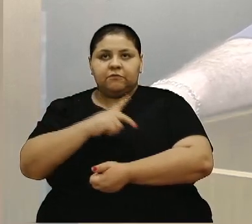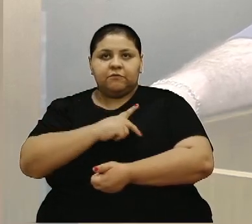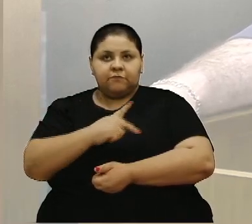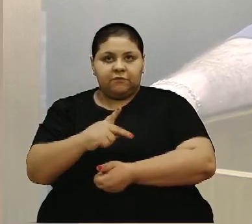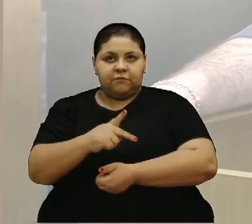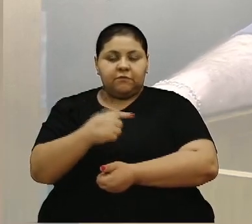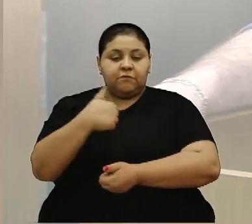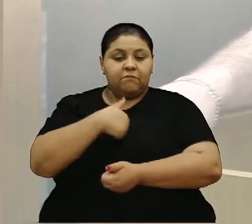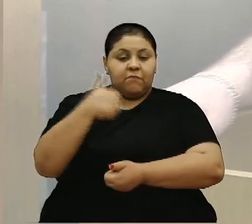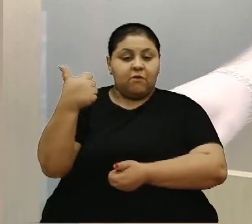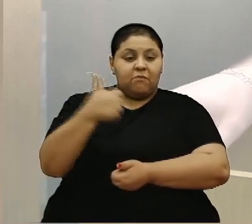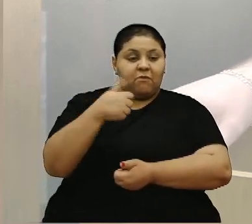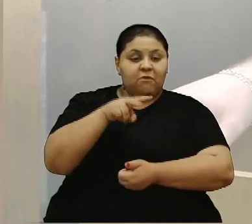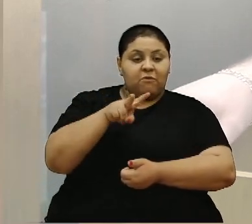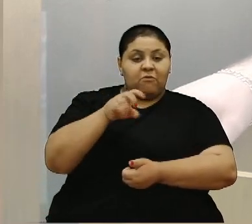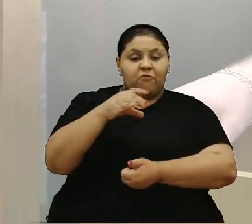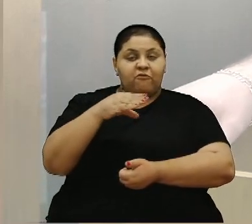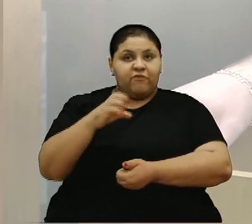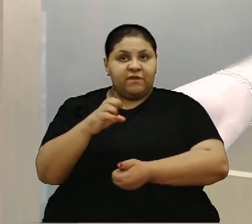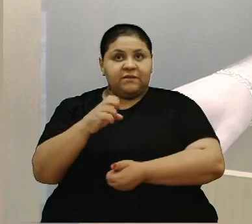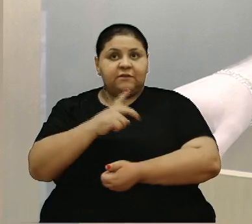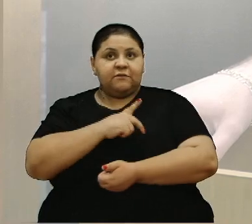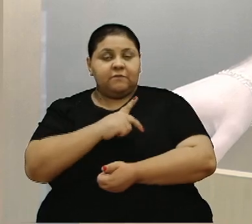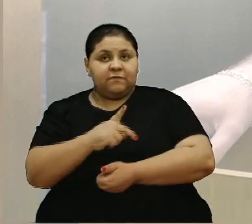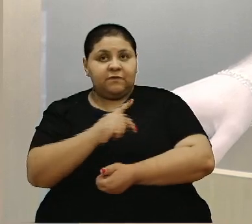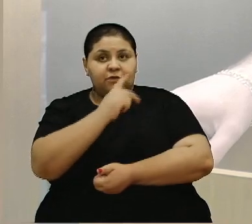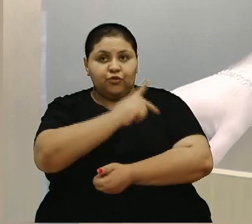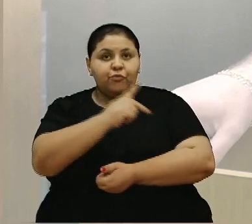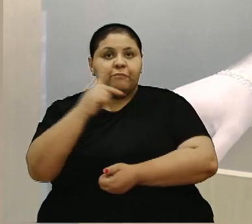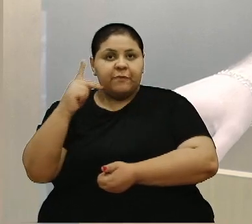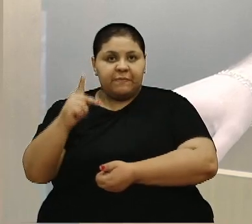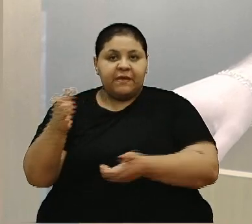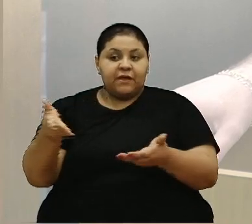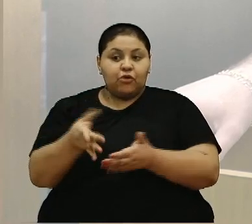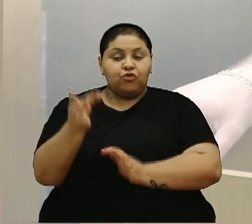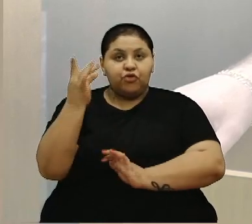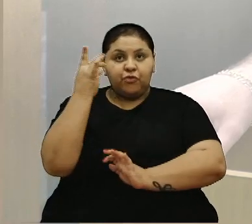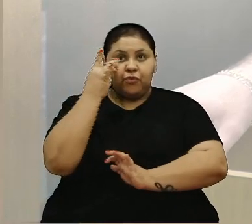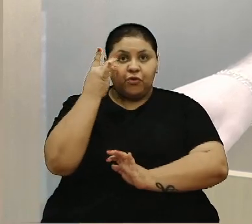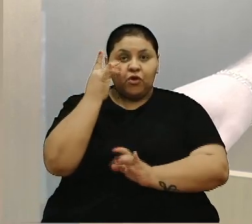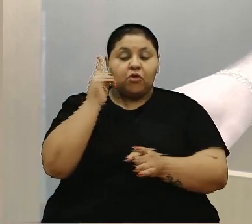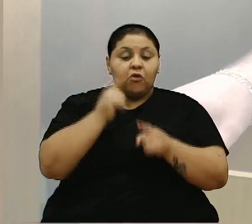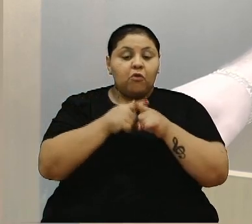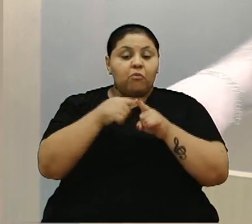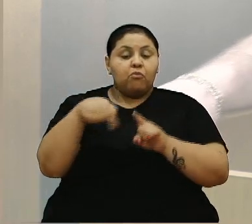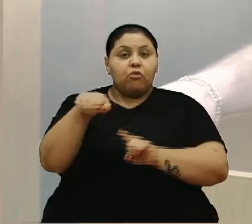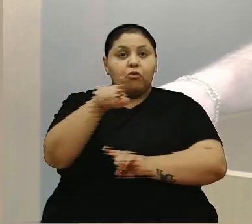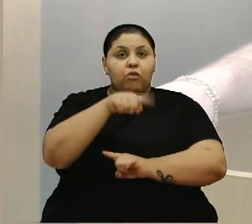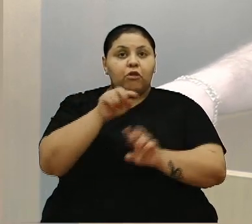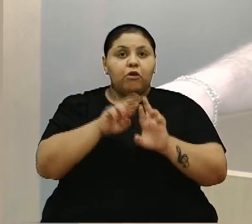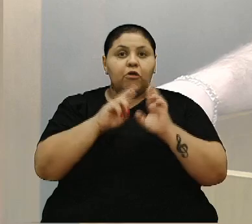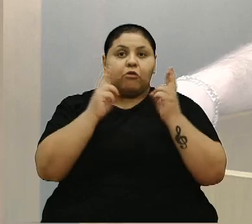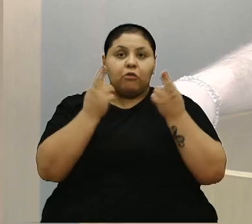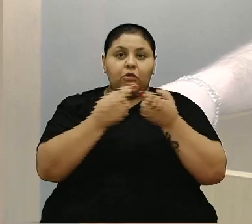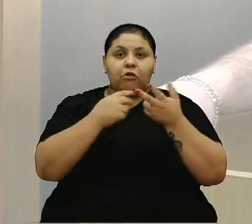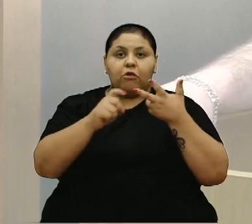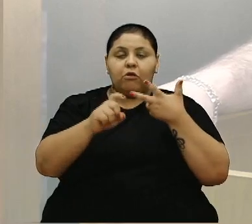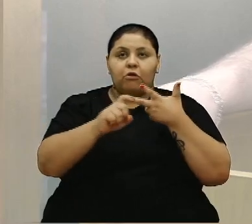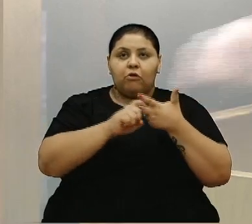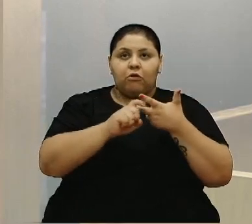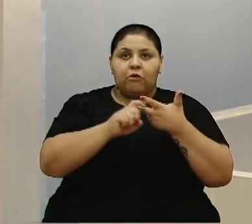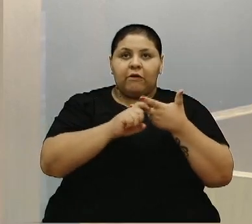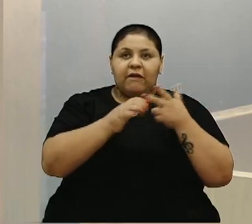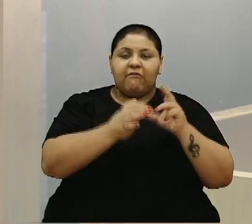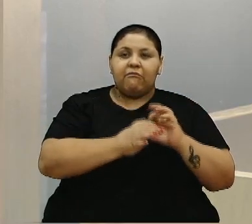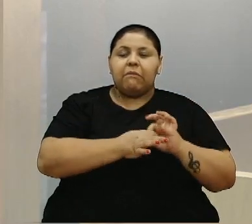primeiro vice-presidente do Partido Progressistas, que está aqui presente, porque nós, em reunião executiva,